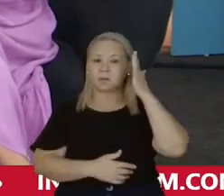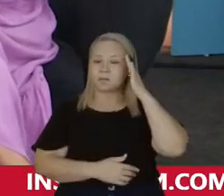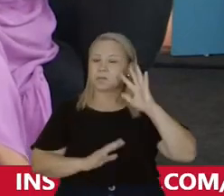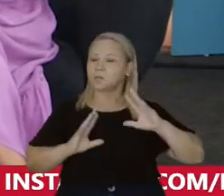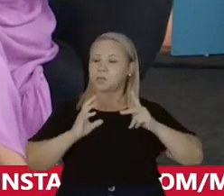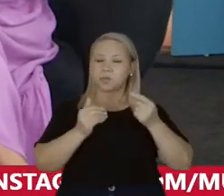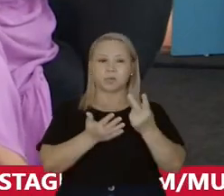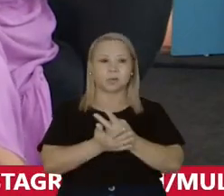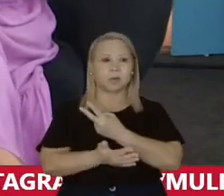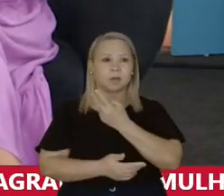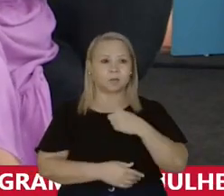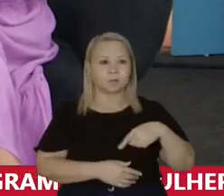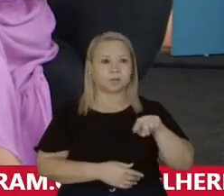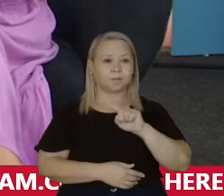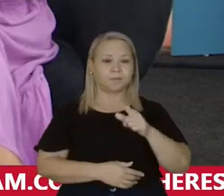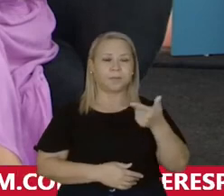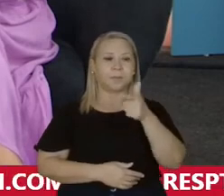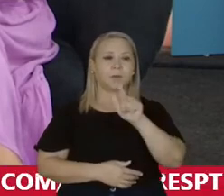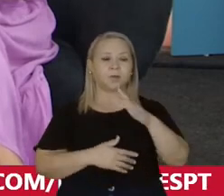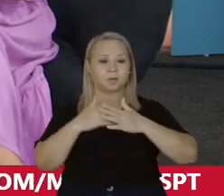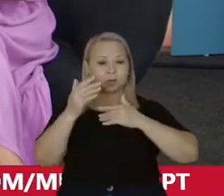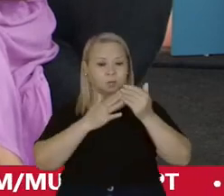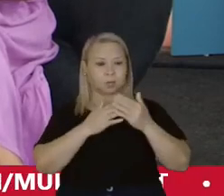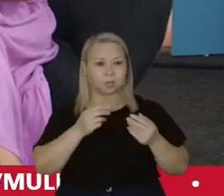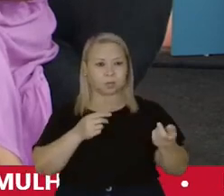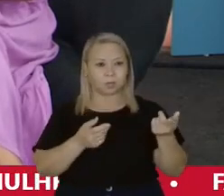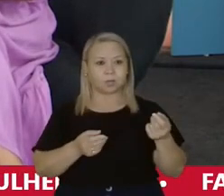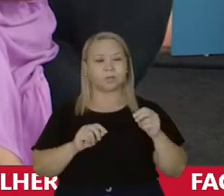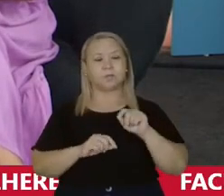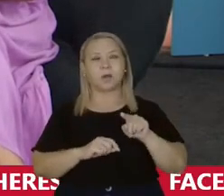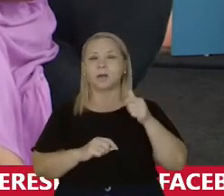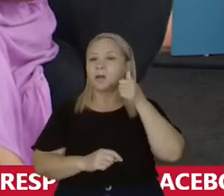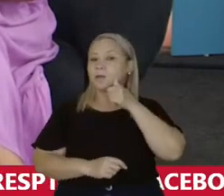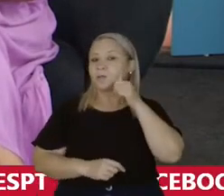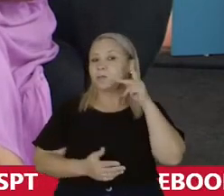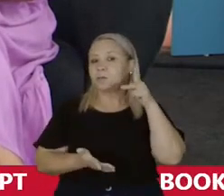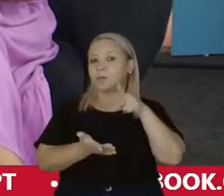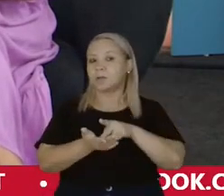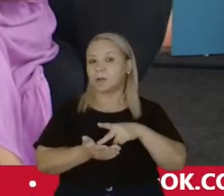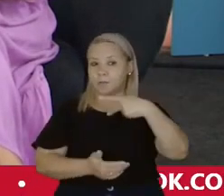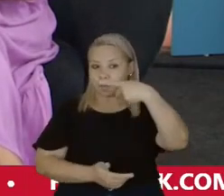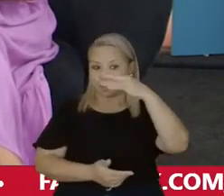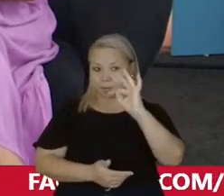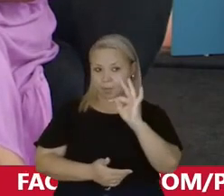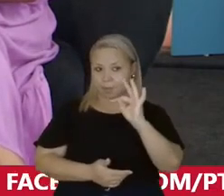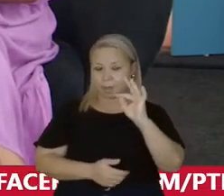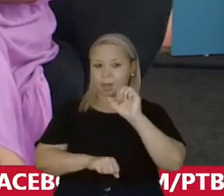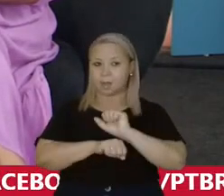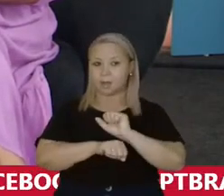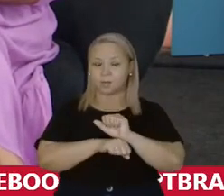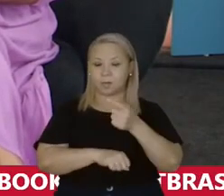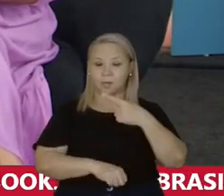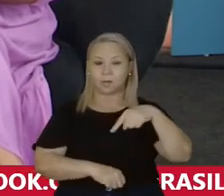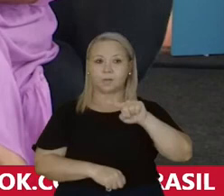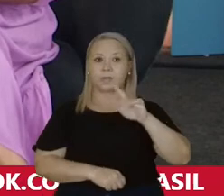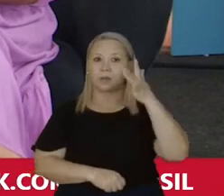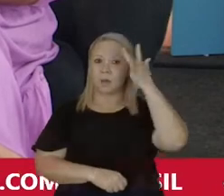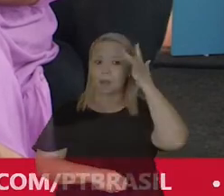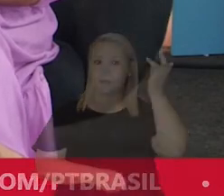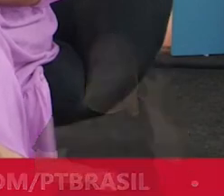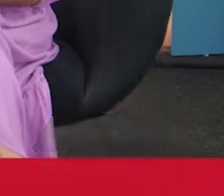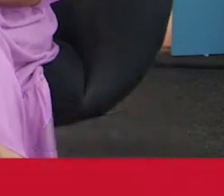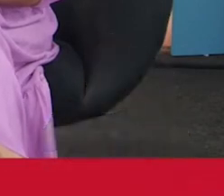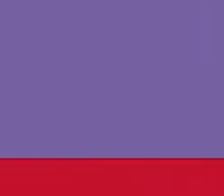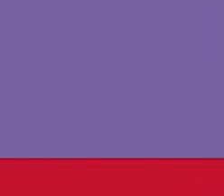tudo que acontece por aqui e de outras ações voltadas para as mulheres e realizadas pelo PT. Eu espero vocês amanhã. Até lá!